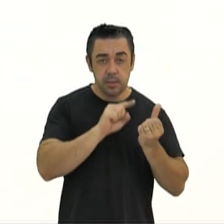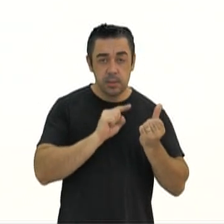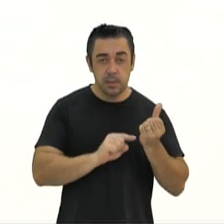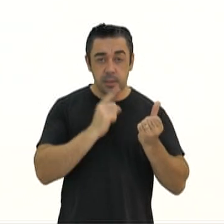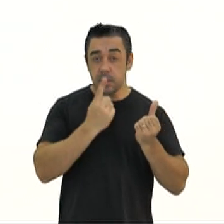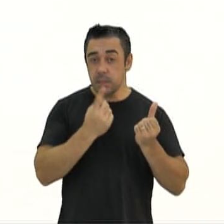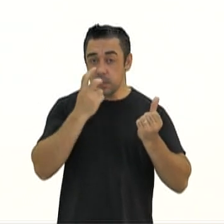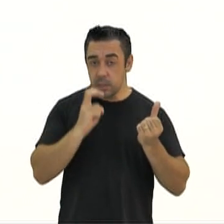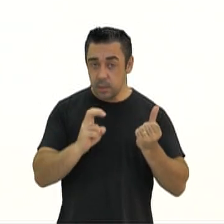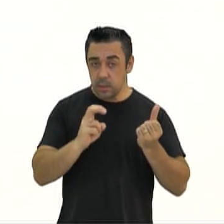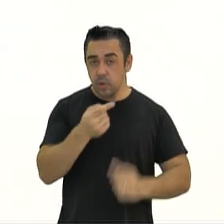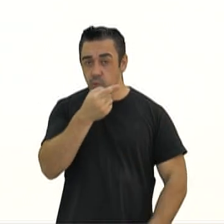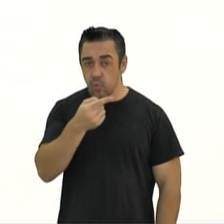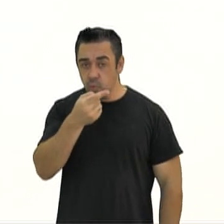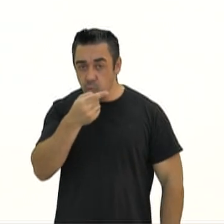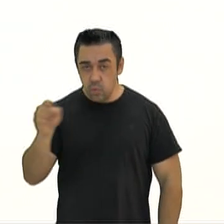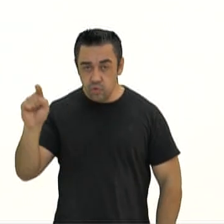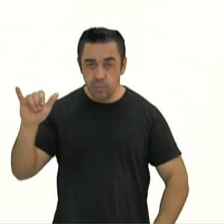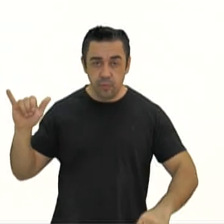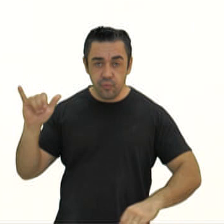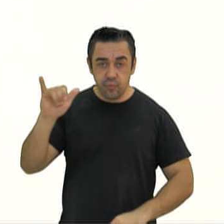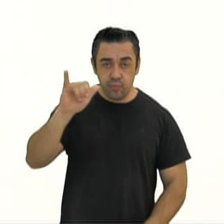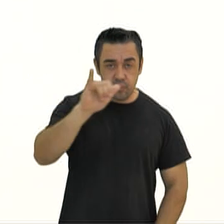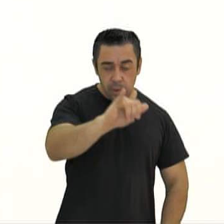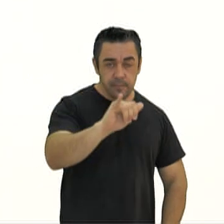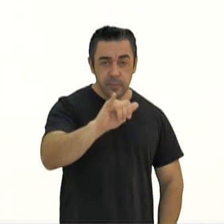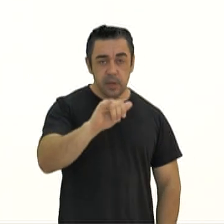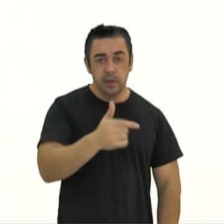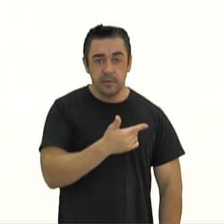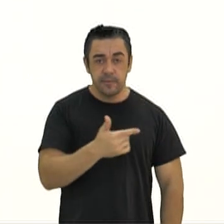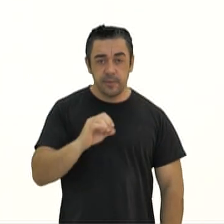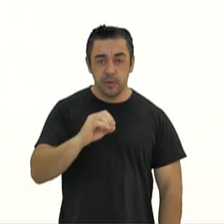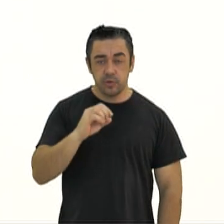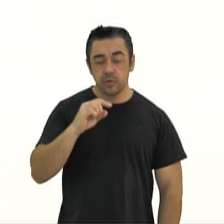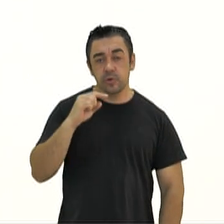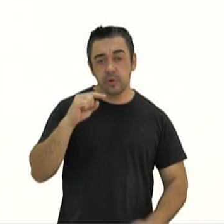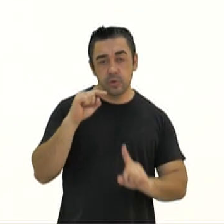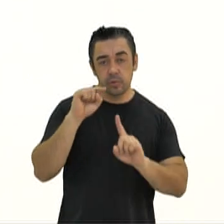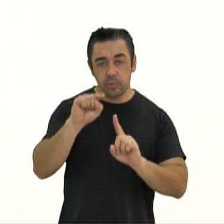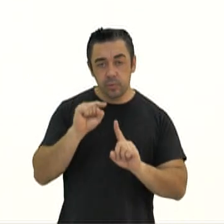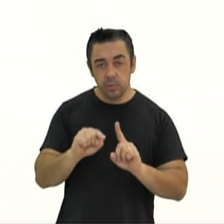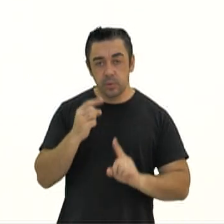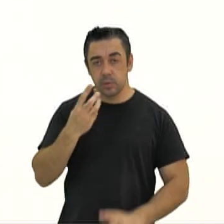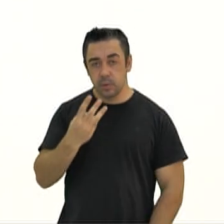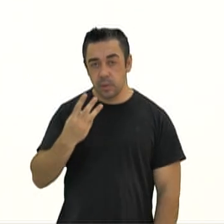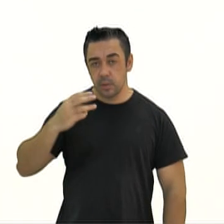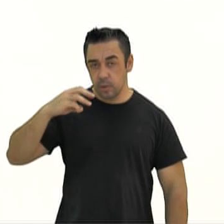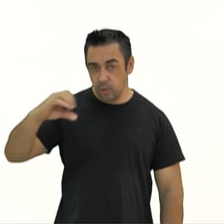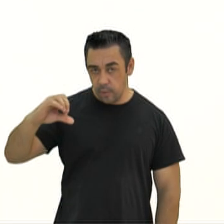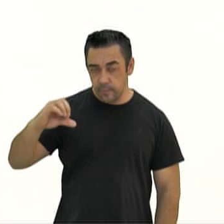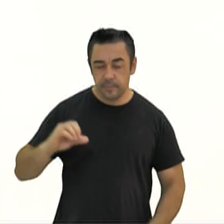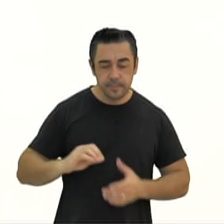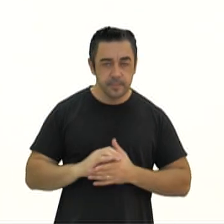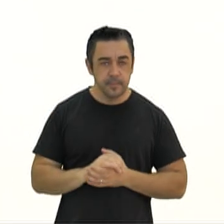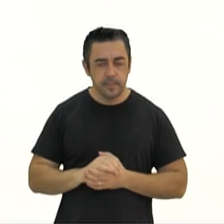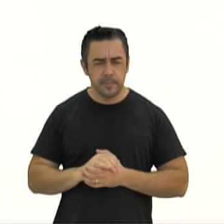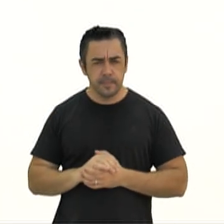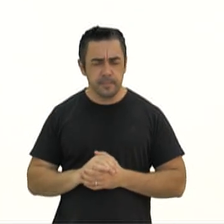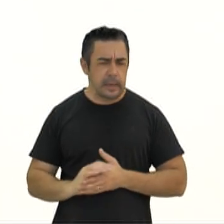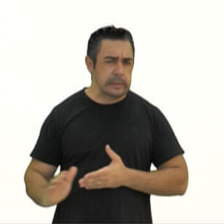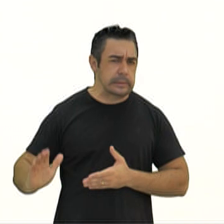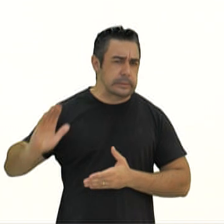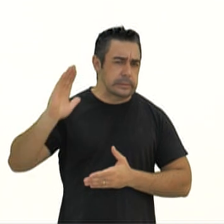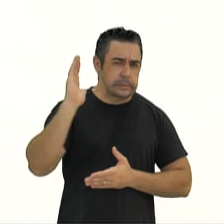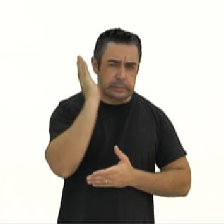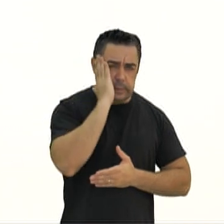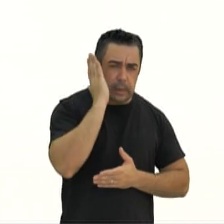minutos e o último voo às 20 horas e 39 minutos. Muito bem. Sabendo